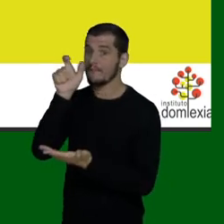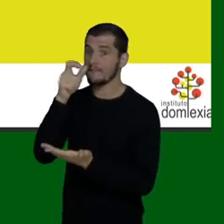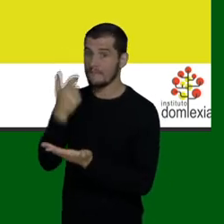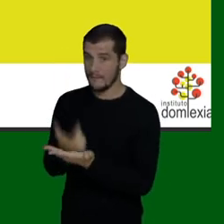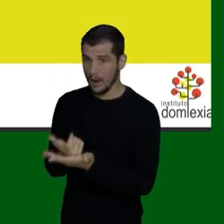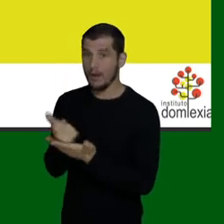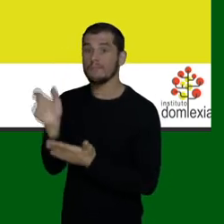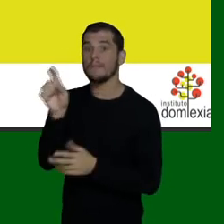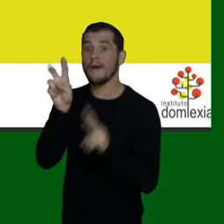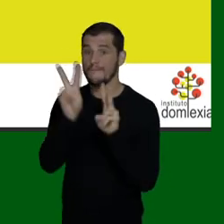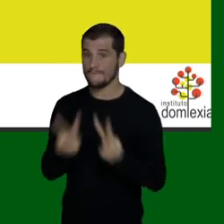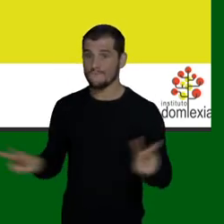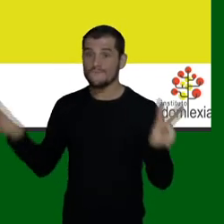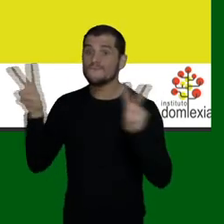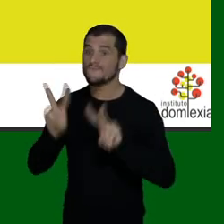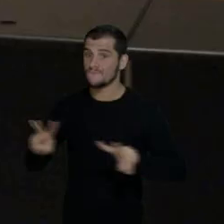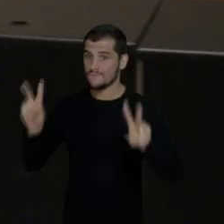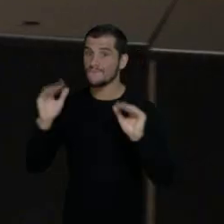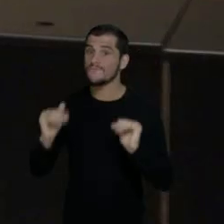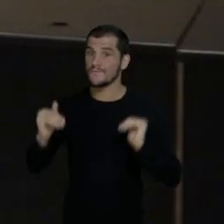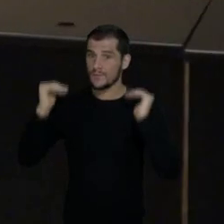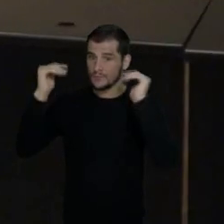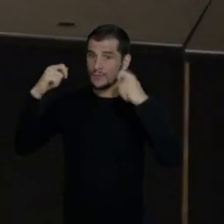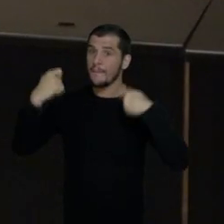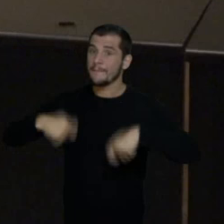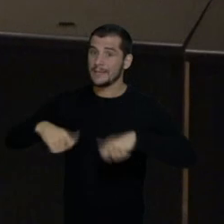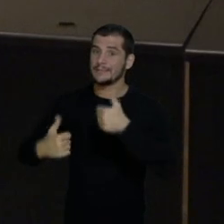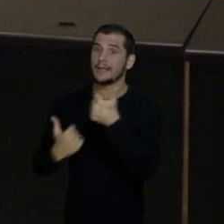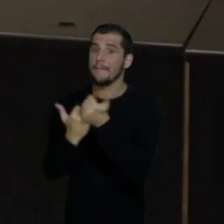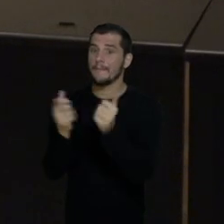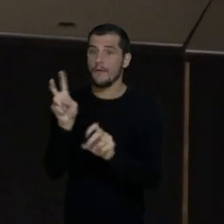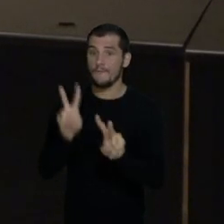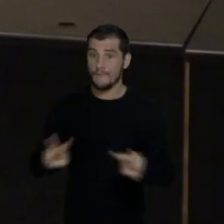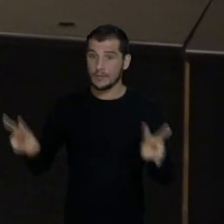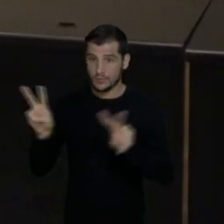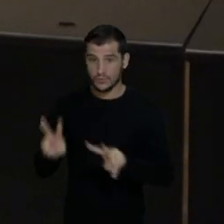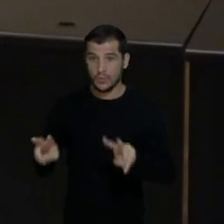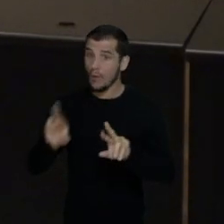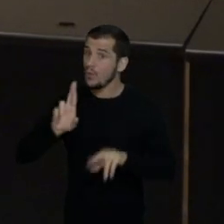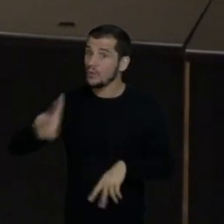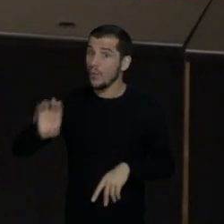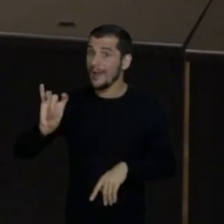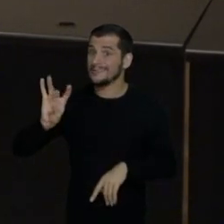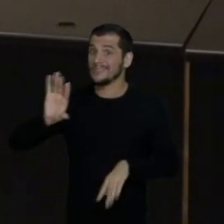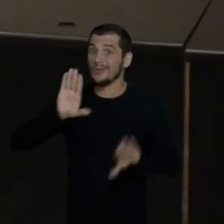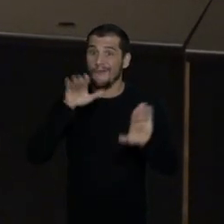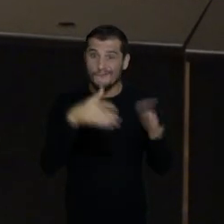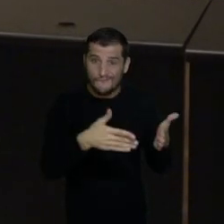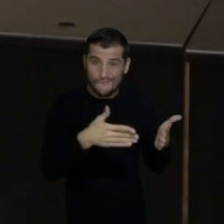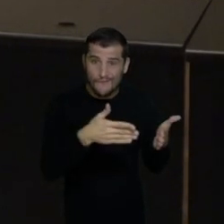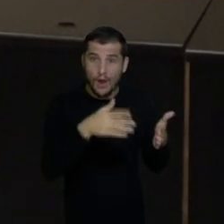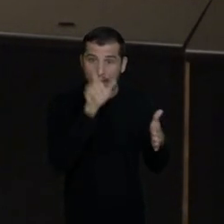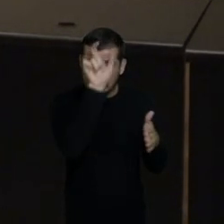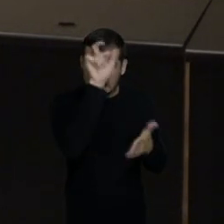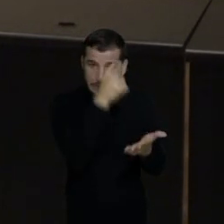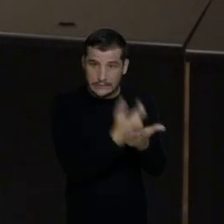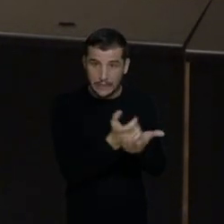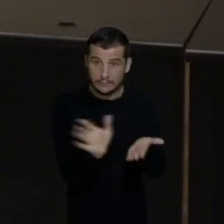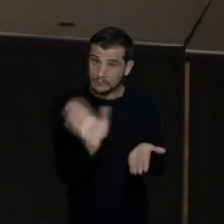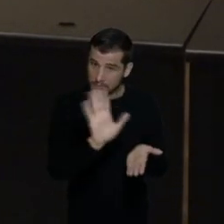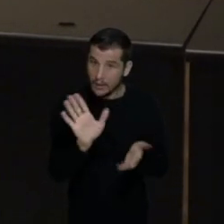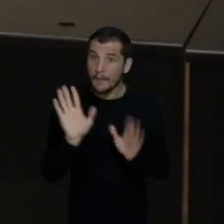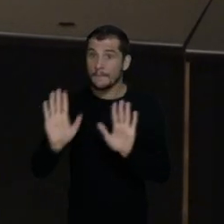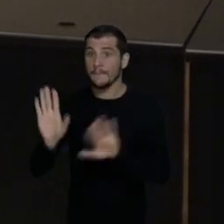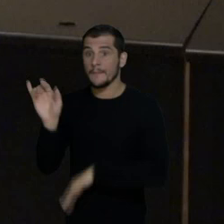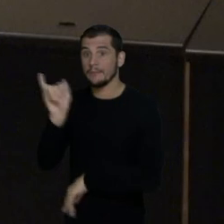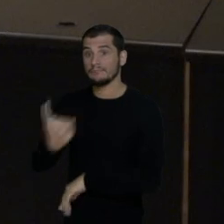apoio visual é bom para todos os alunos não é bom só para aluno com dislexia se a gente for ver perfil de aprendizagem se